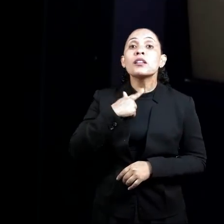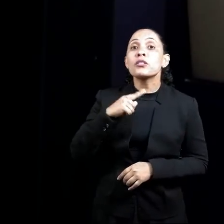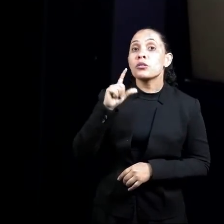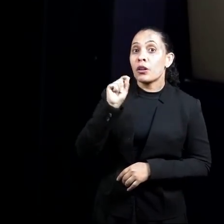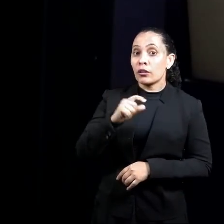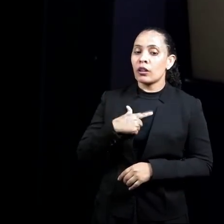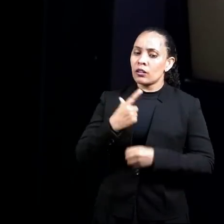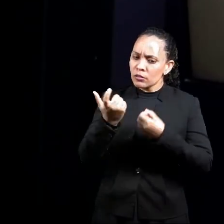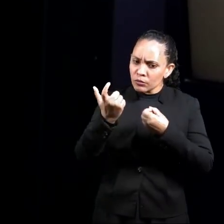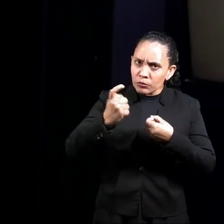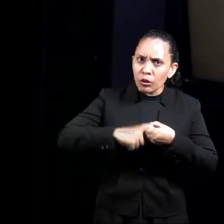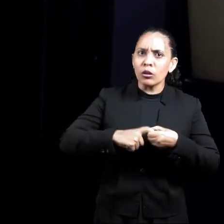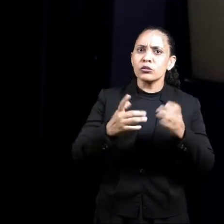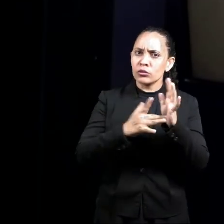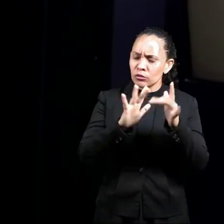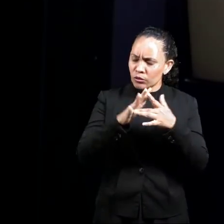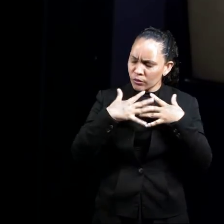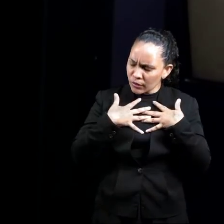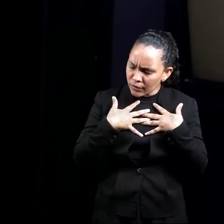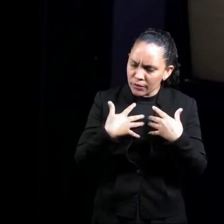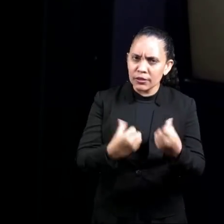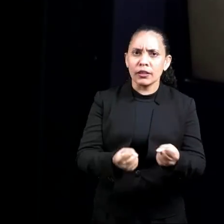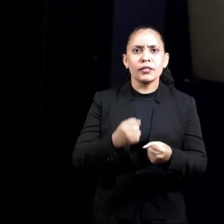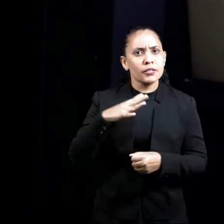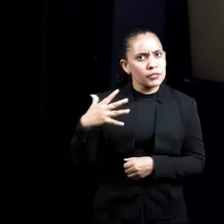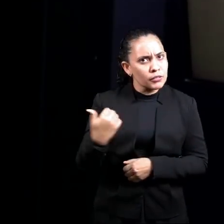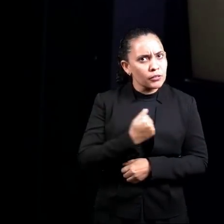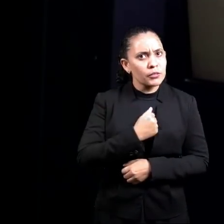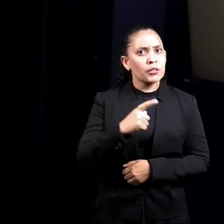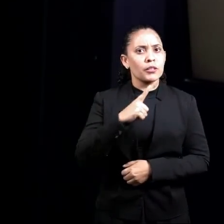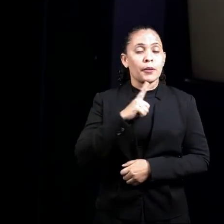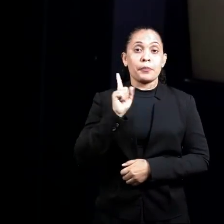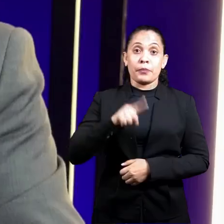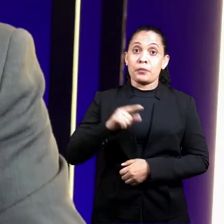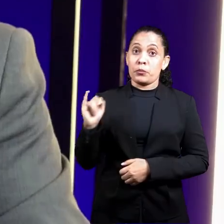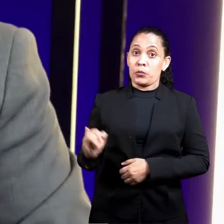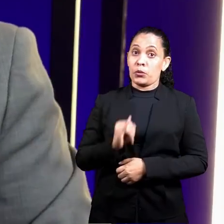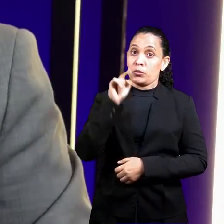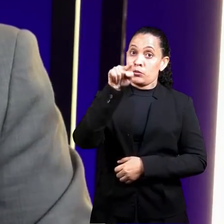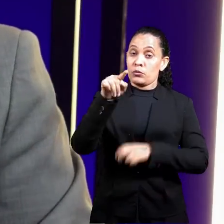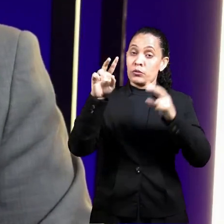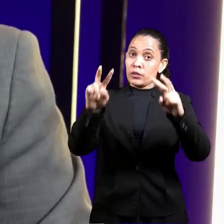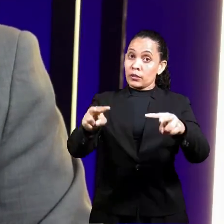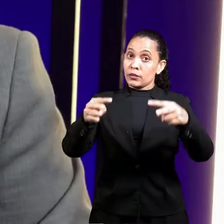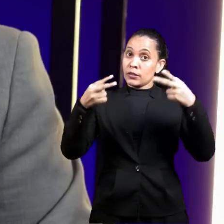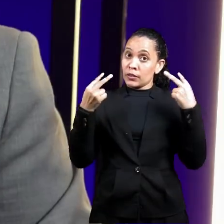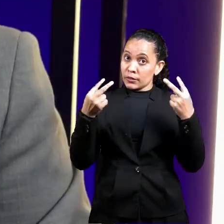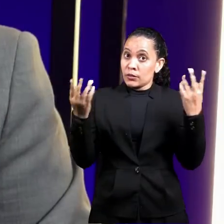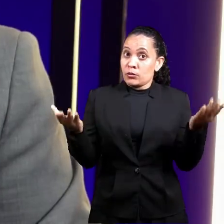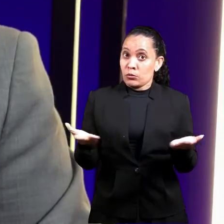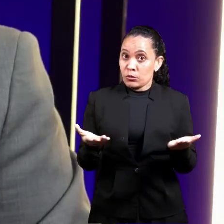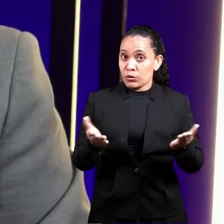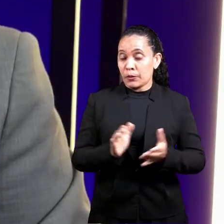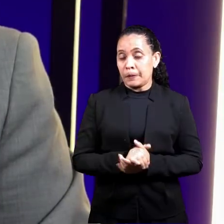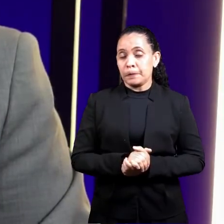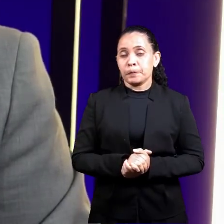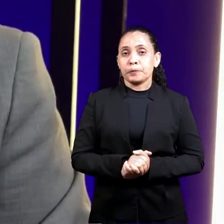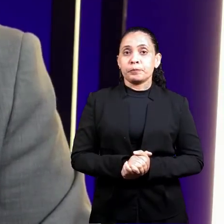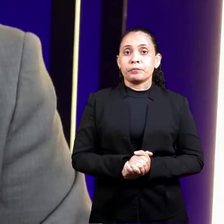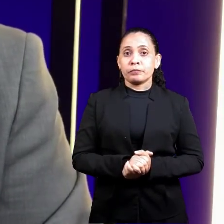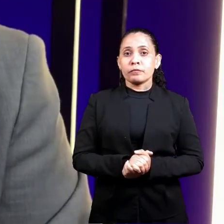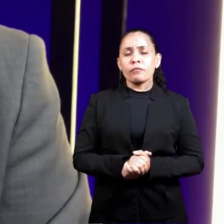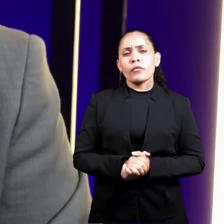eles retornem, Sejam resgatados, né? resgatados também. E é importante, até você que está nos assistindo, né? Assistindo esse